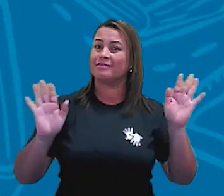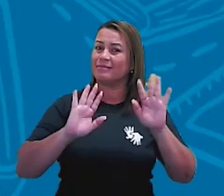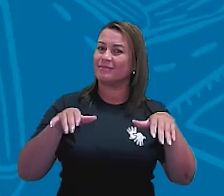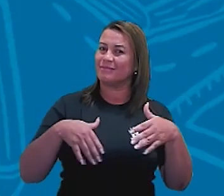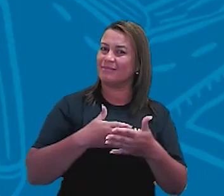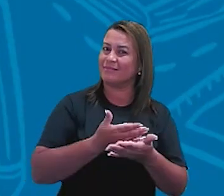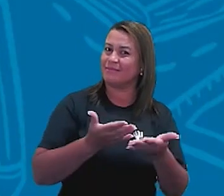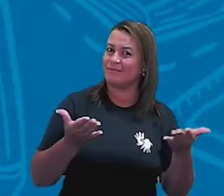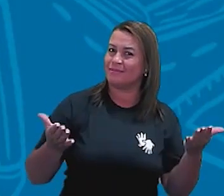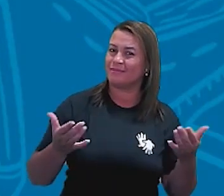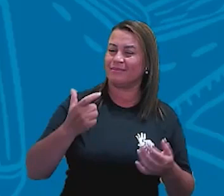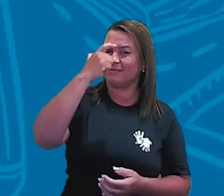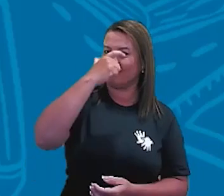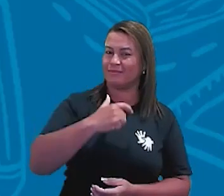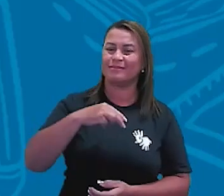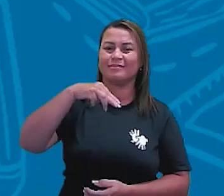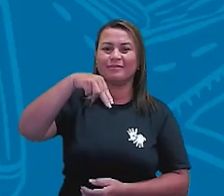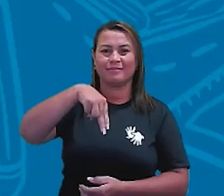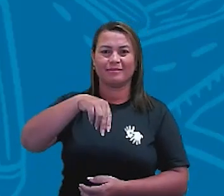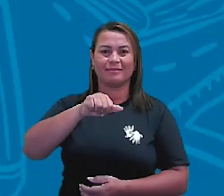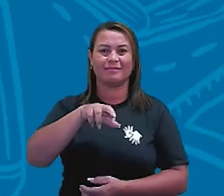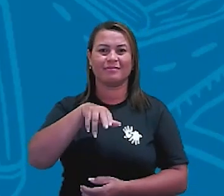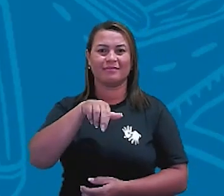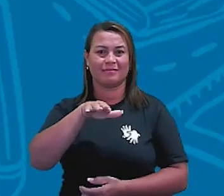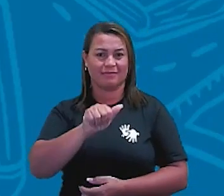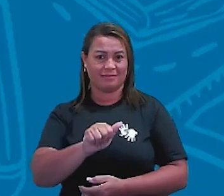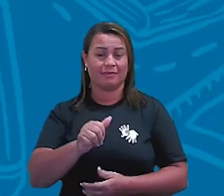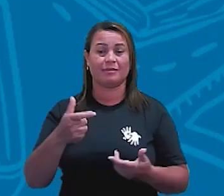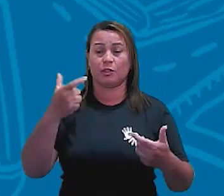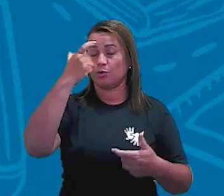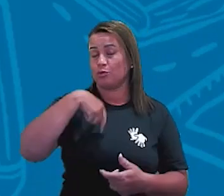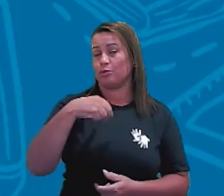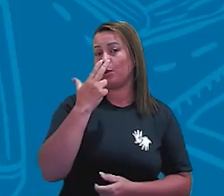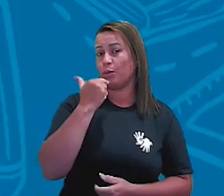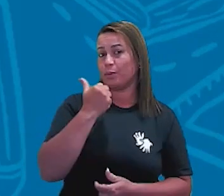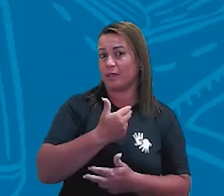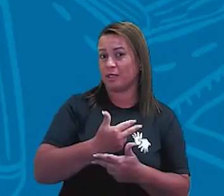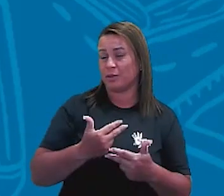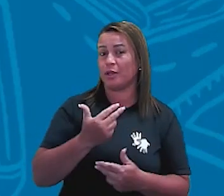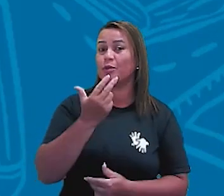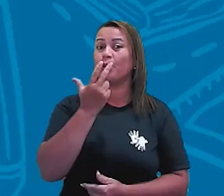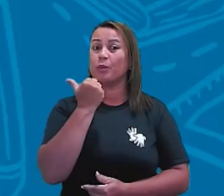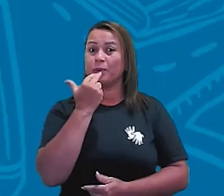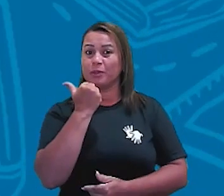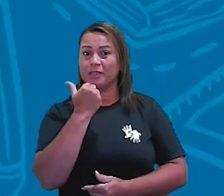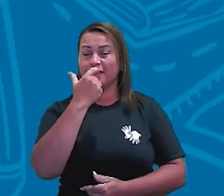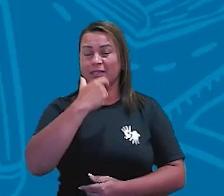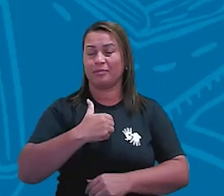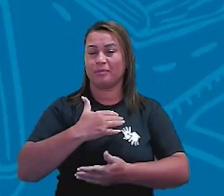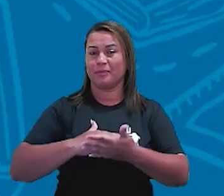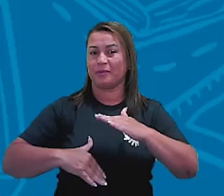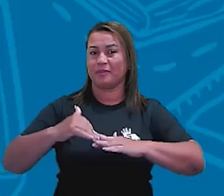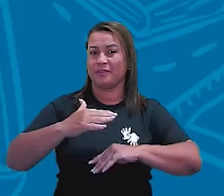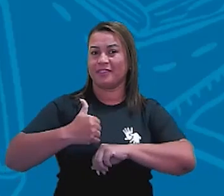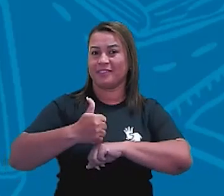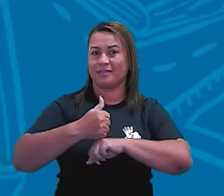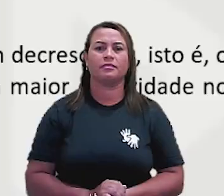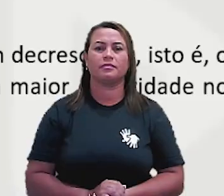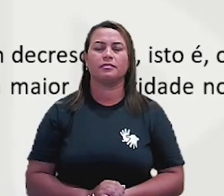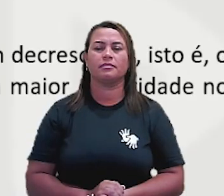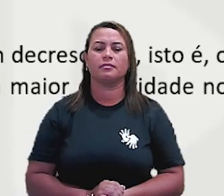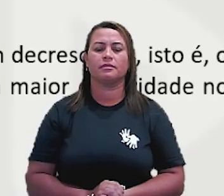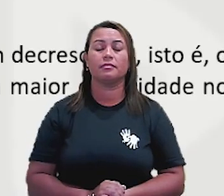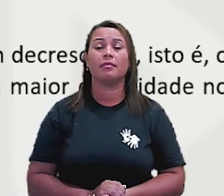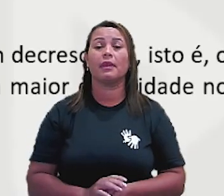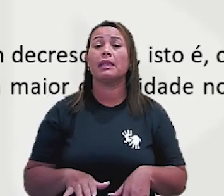Olá pessoal, meu nome é Nayara, eu sou nutricionista, e vim conversar um pouquinho com vocês hoje sobre rotulagem de alimentos.